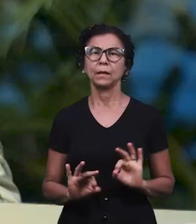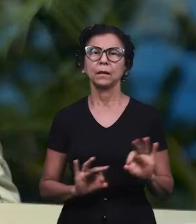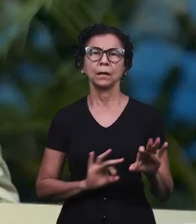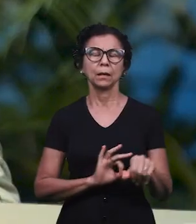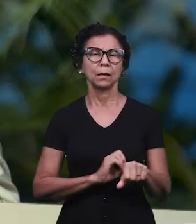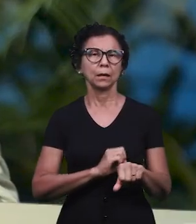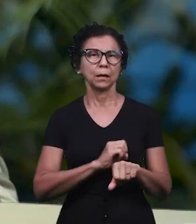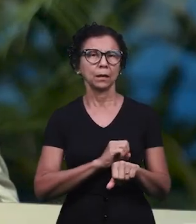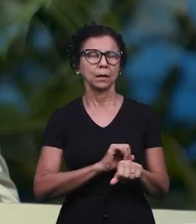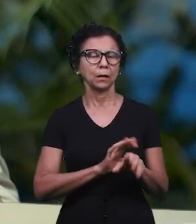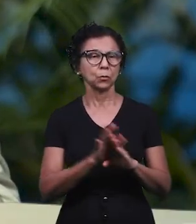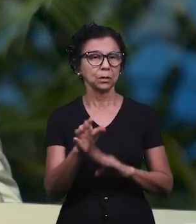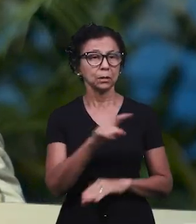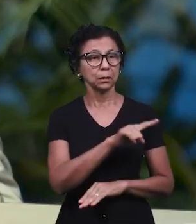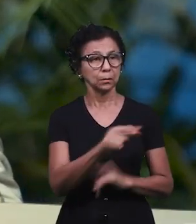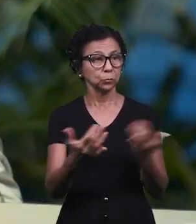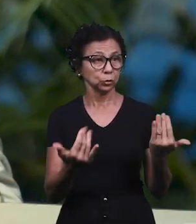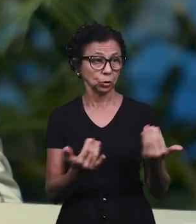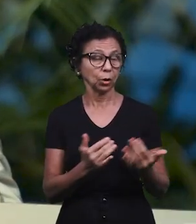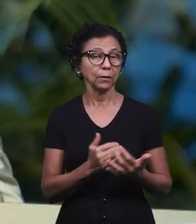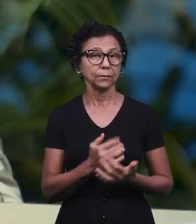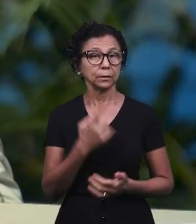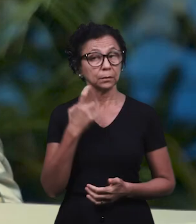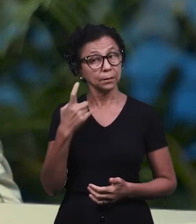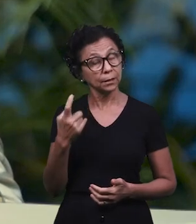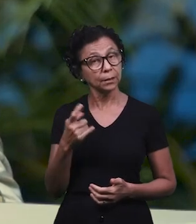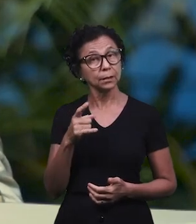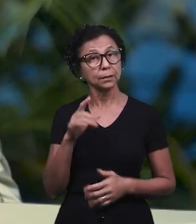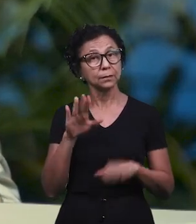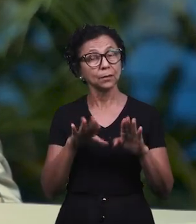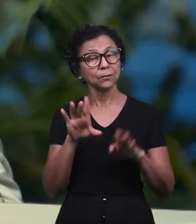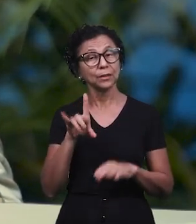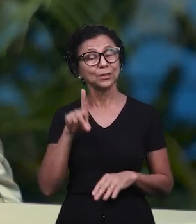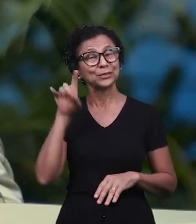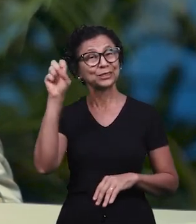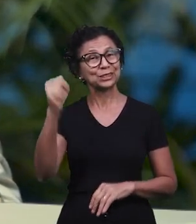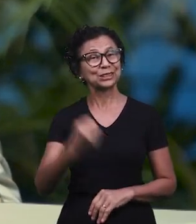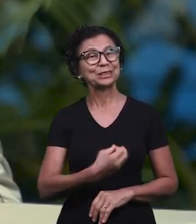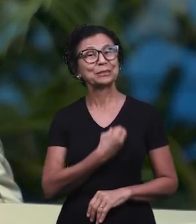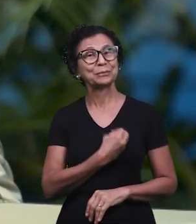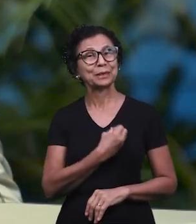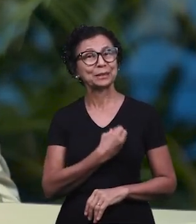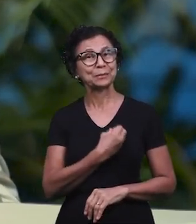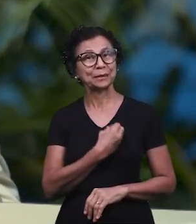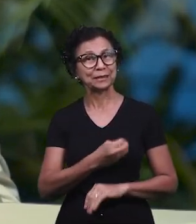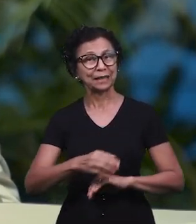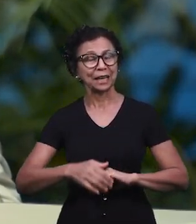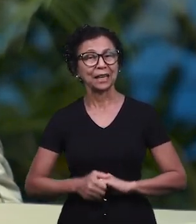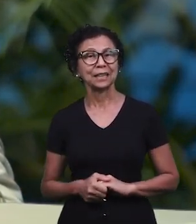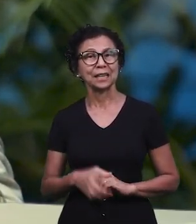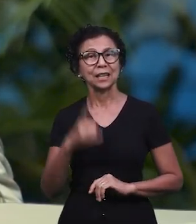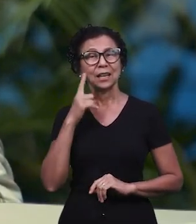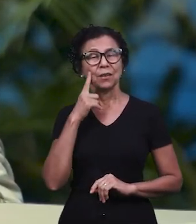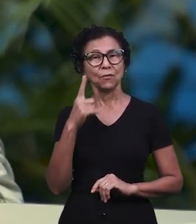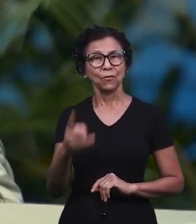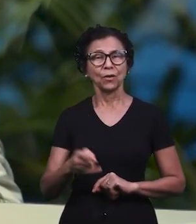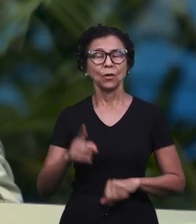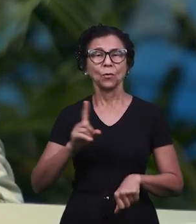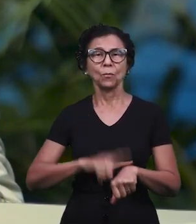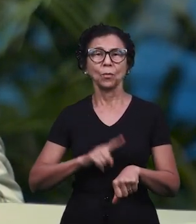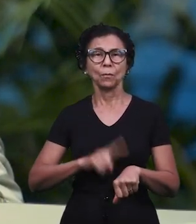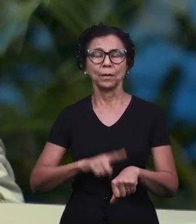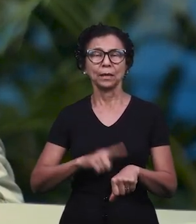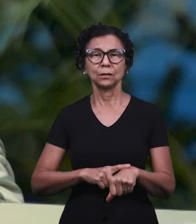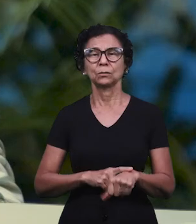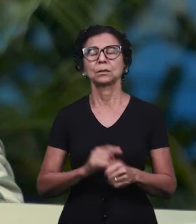que têm interesse até de conhecer, quem sabe um dia, participar ali do aspirantado, que é a entrega da espada. É uma